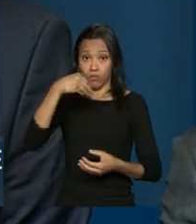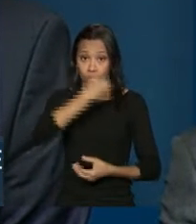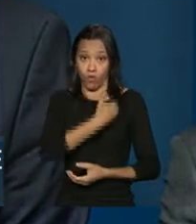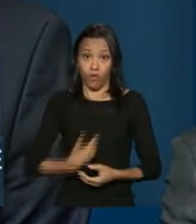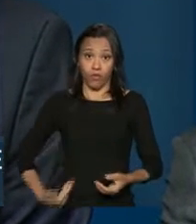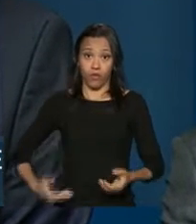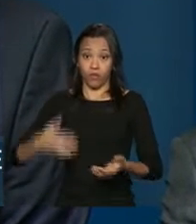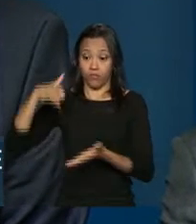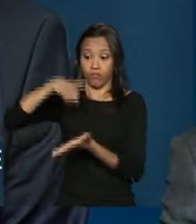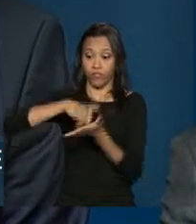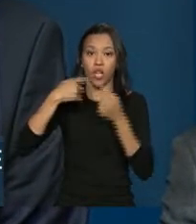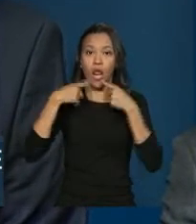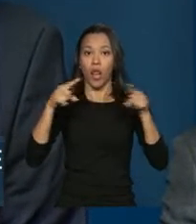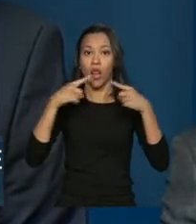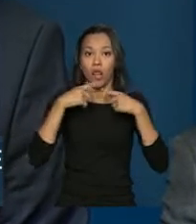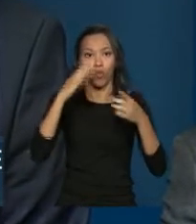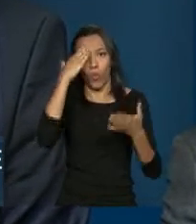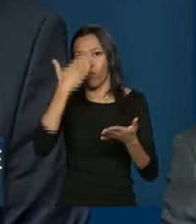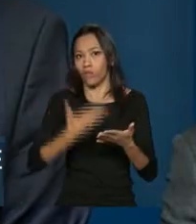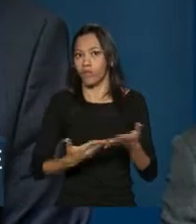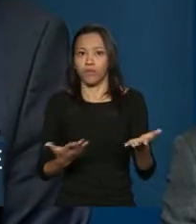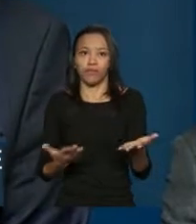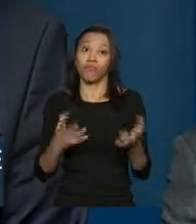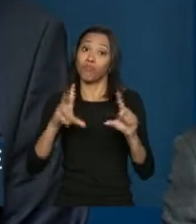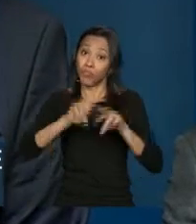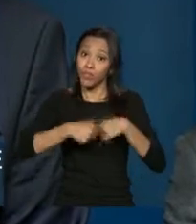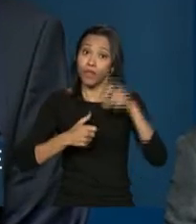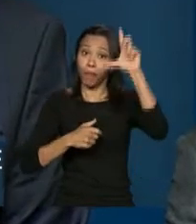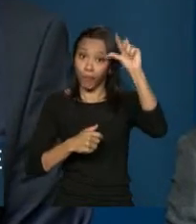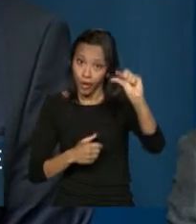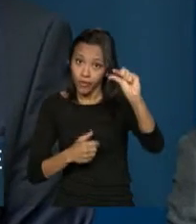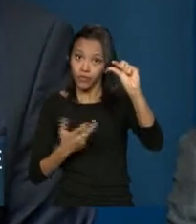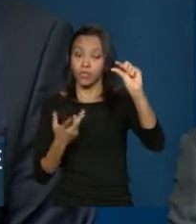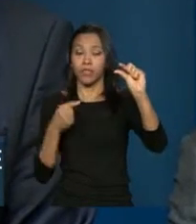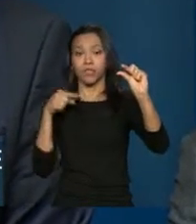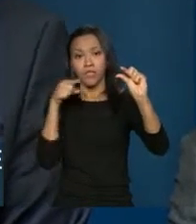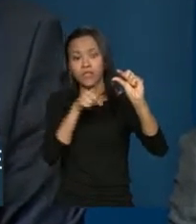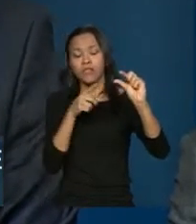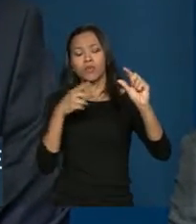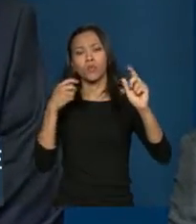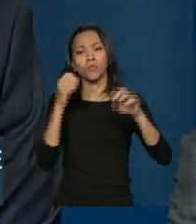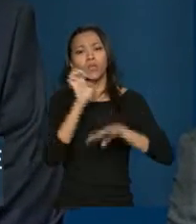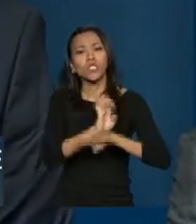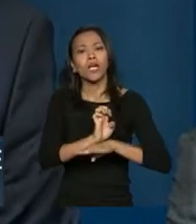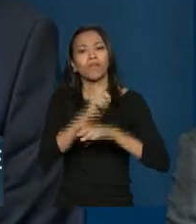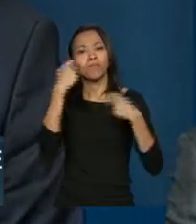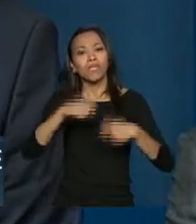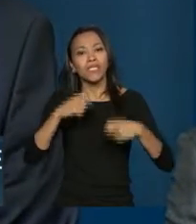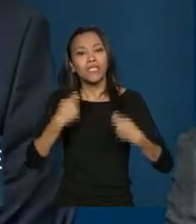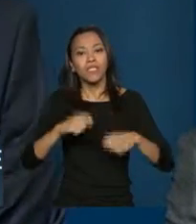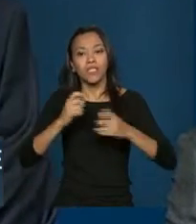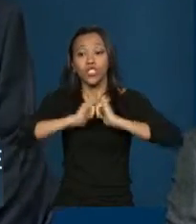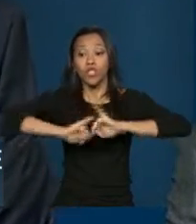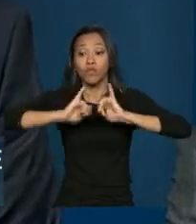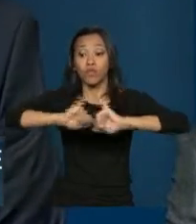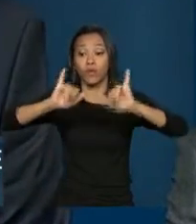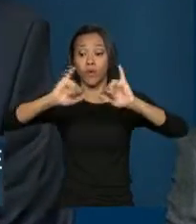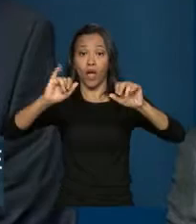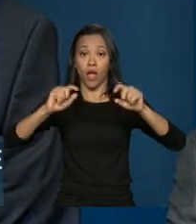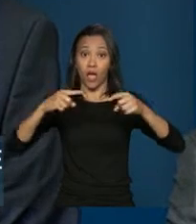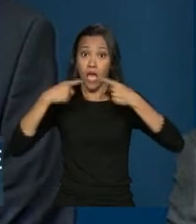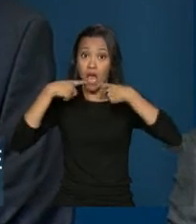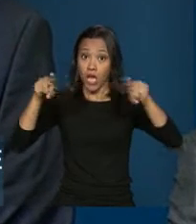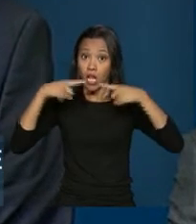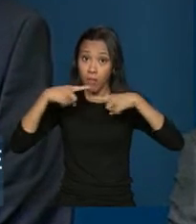de apuração. Isso é um ponto fundamental para a atuação do Estado. Ele precisa gerar a informação de